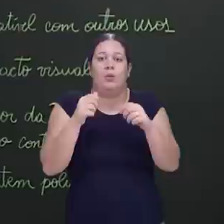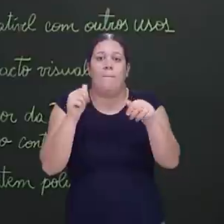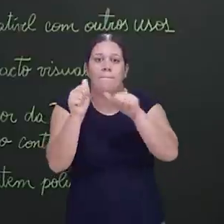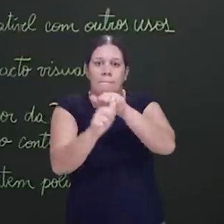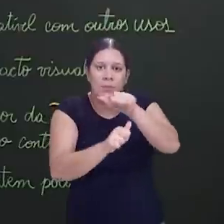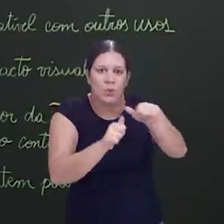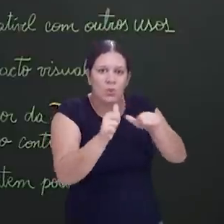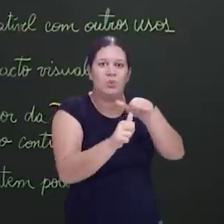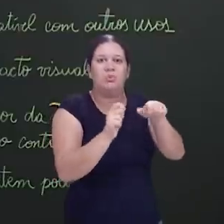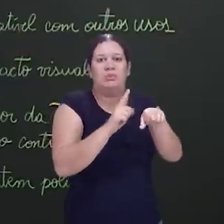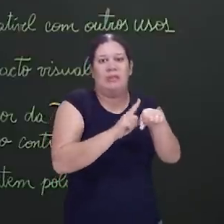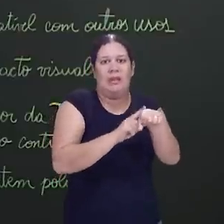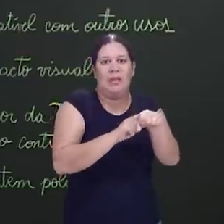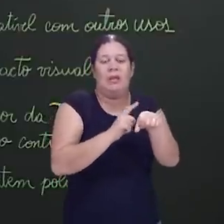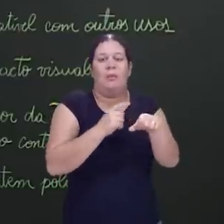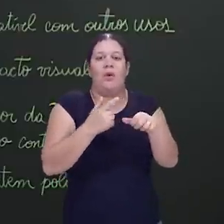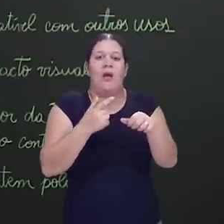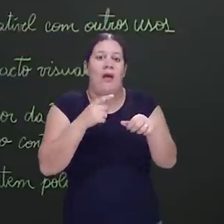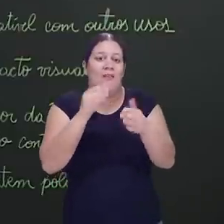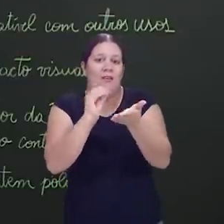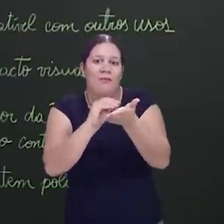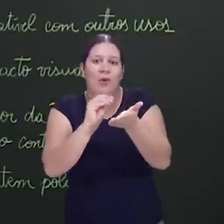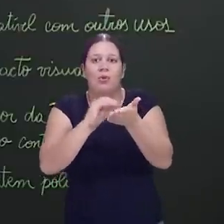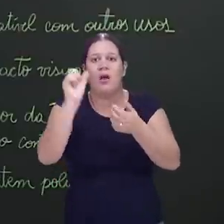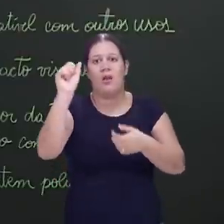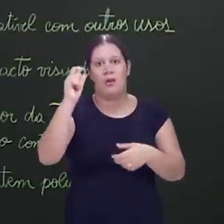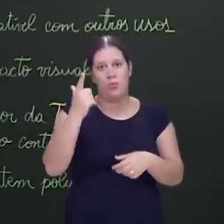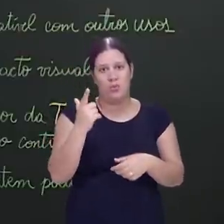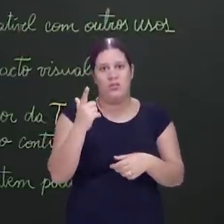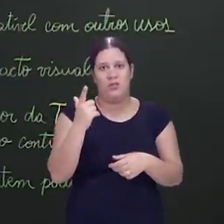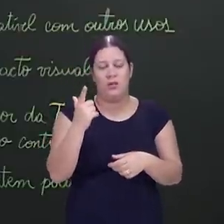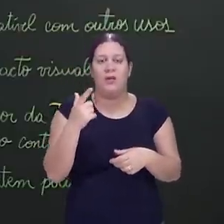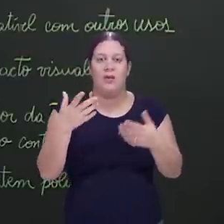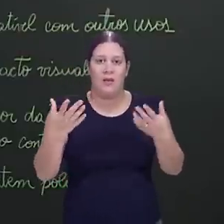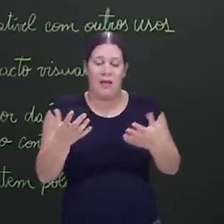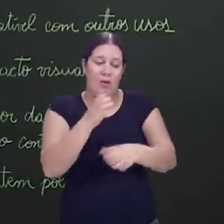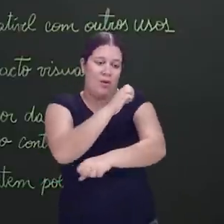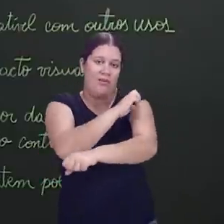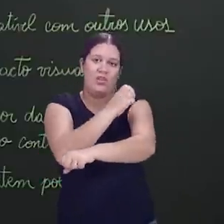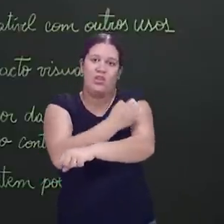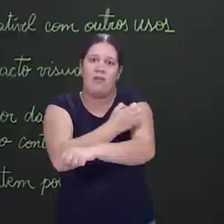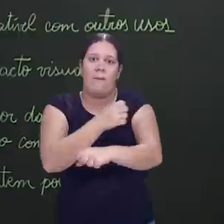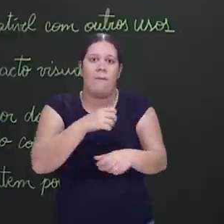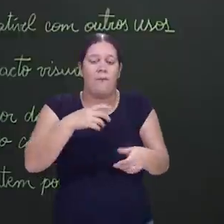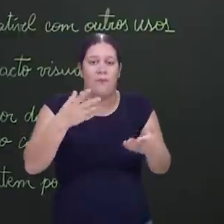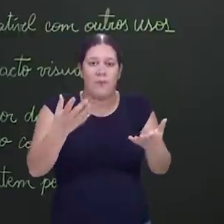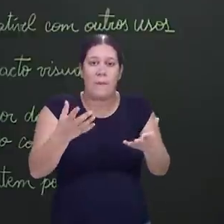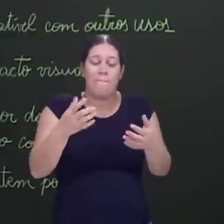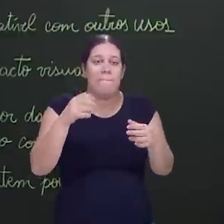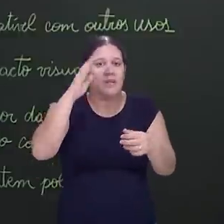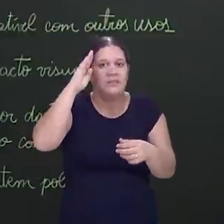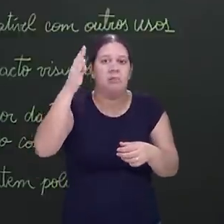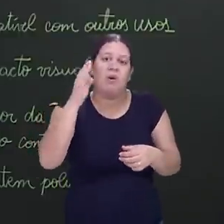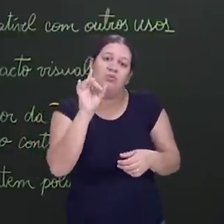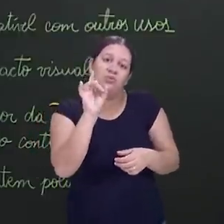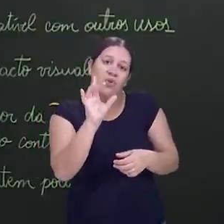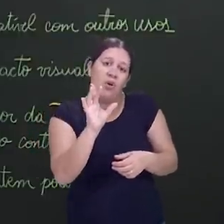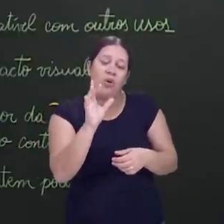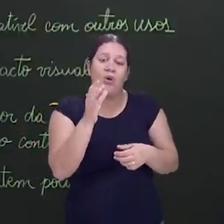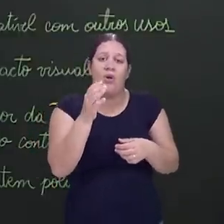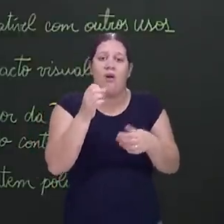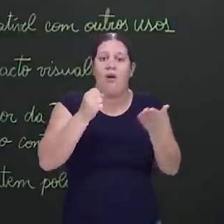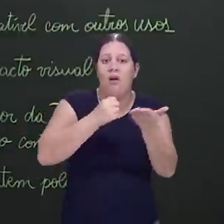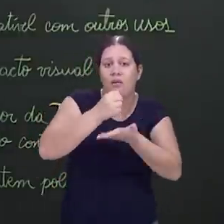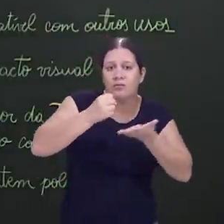aí, vai faltar. Então ainda não está dando para utilizar ela como a fonte principal, mas como uma fonte auxiliar. É